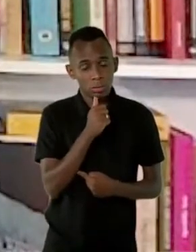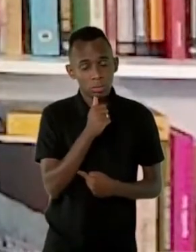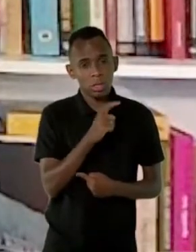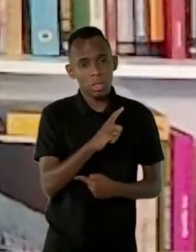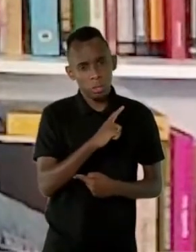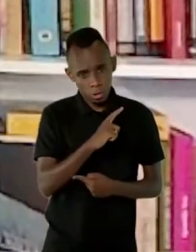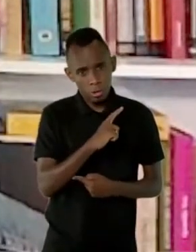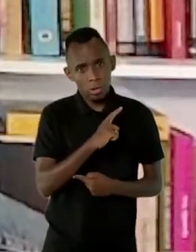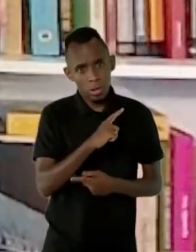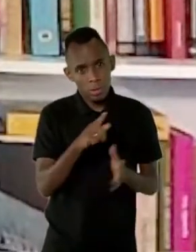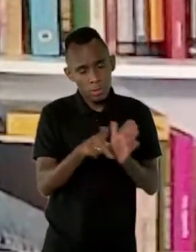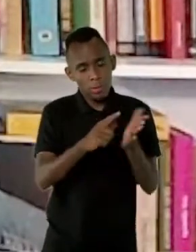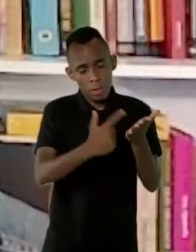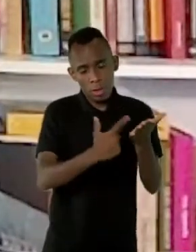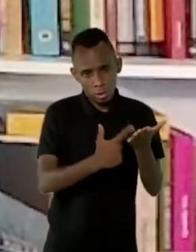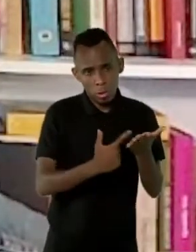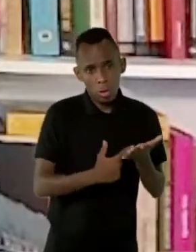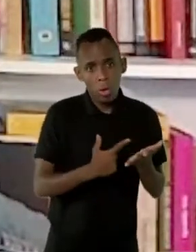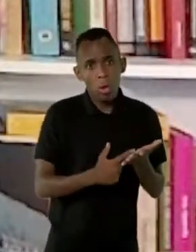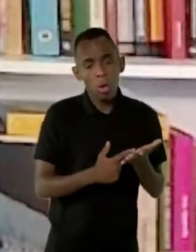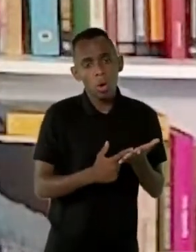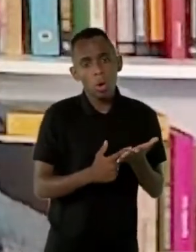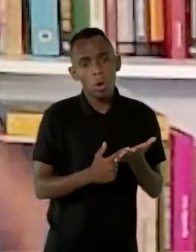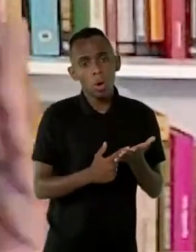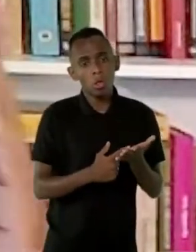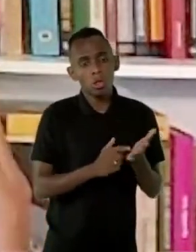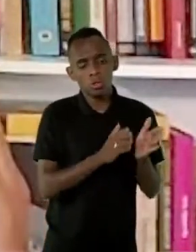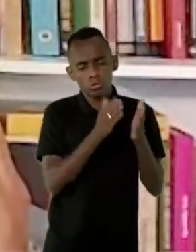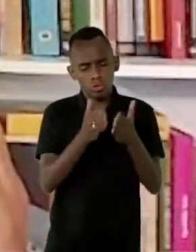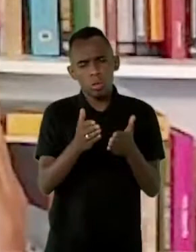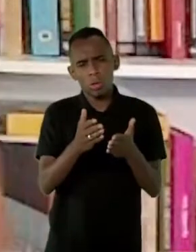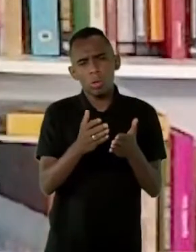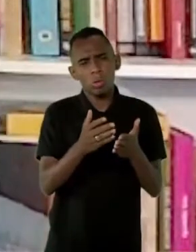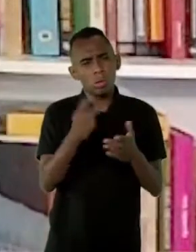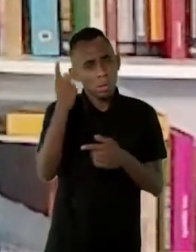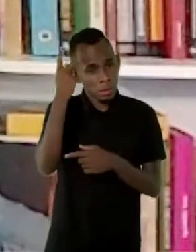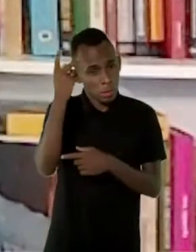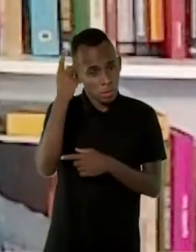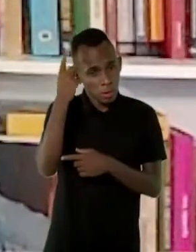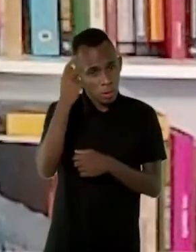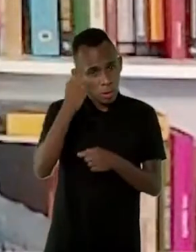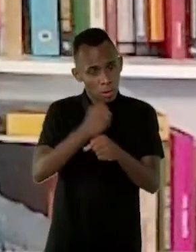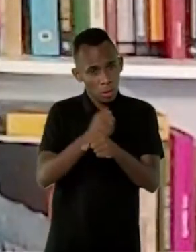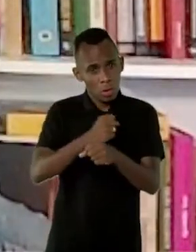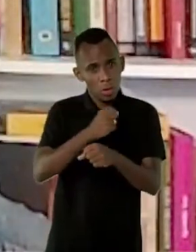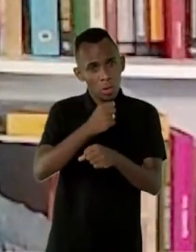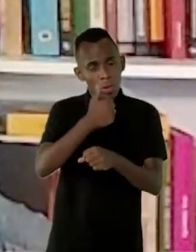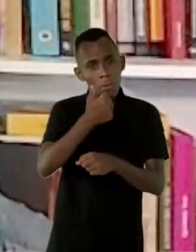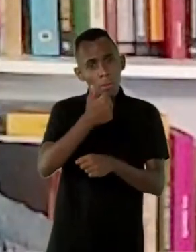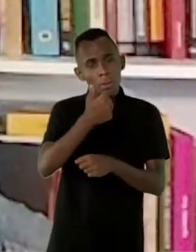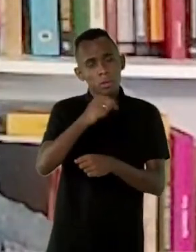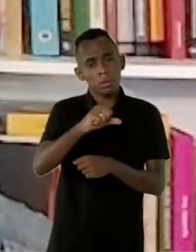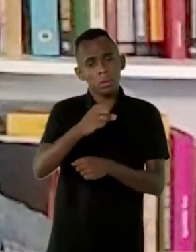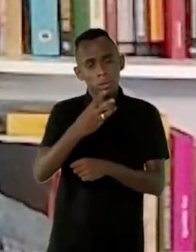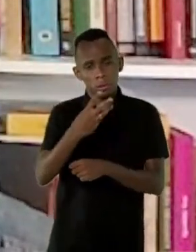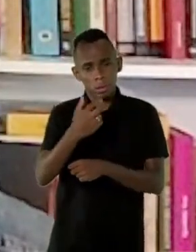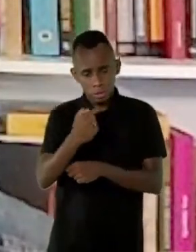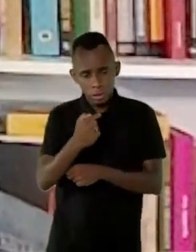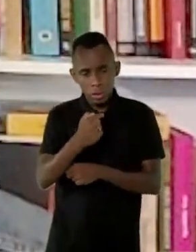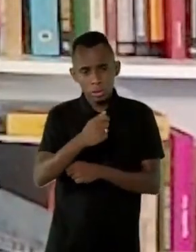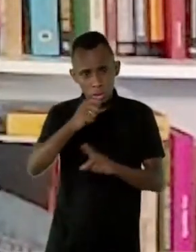sempre. Né? Quando ela chegou em São Paulo em 37, 31 de janeiro de